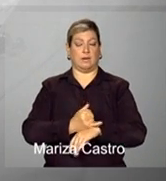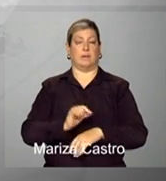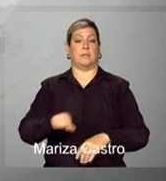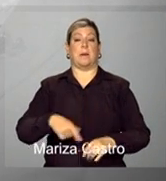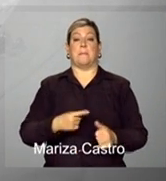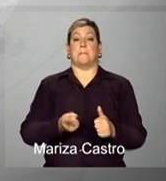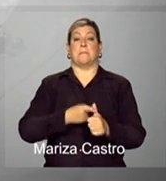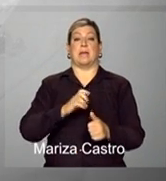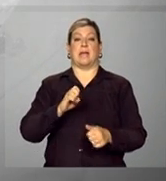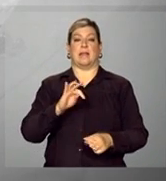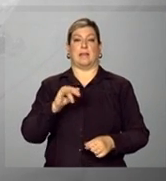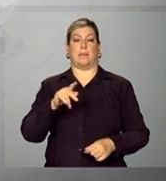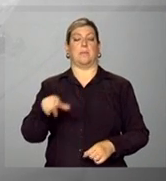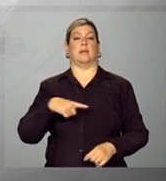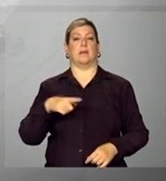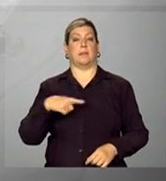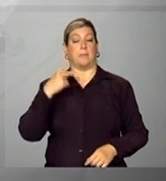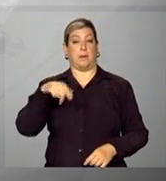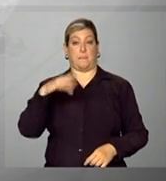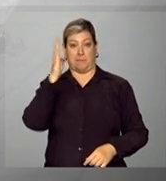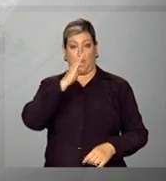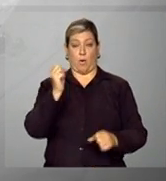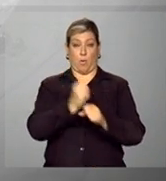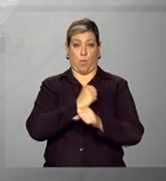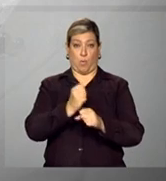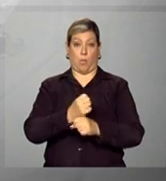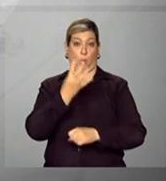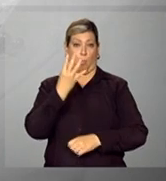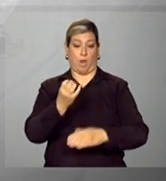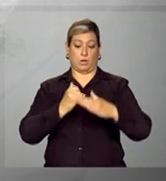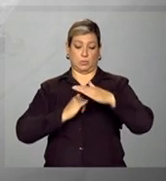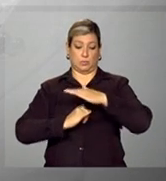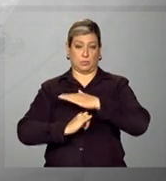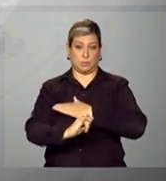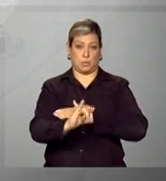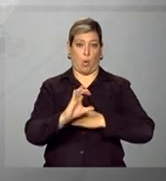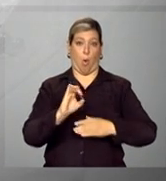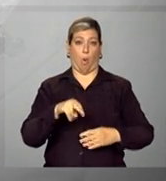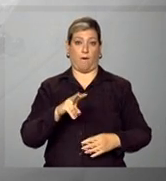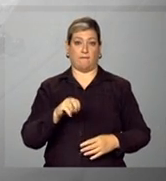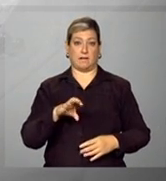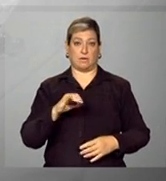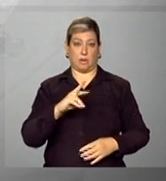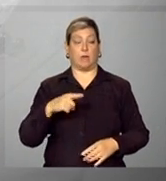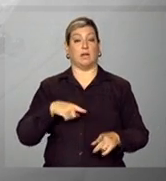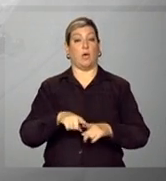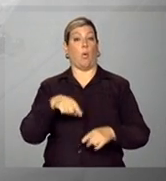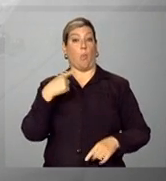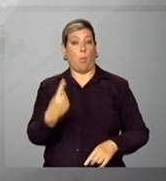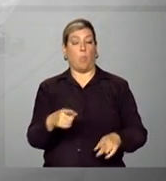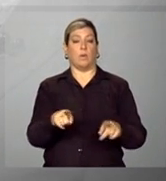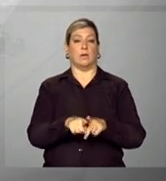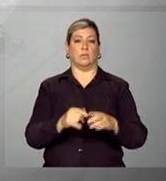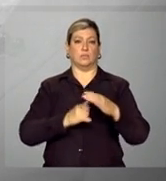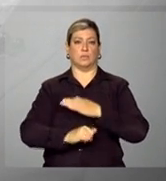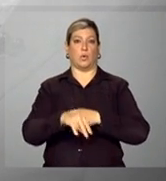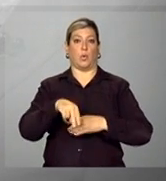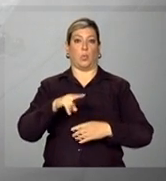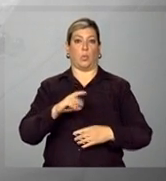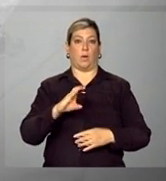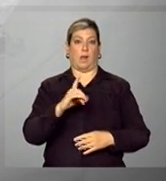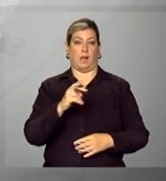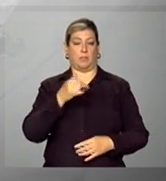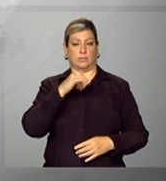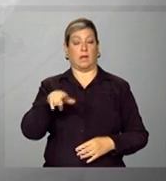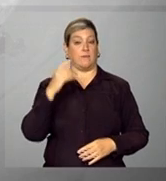primeira etapa para que o Brasil construa 4 submarinos convencionais e um movido a energia nuclear.